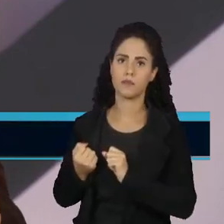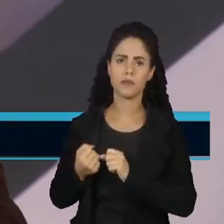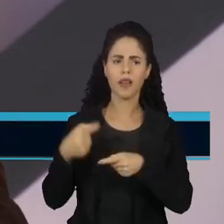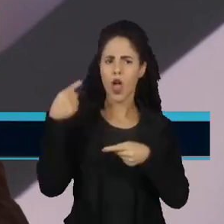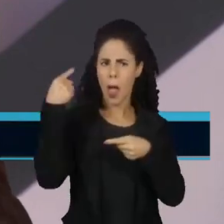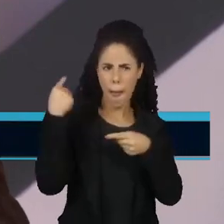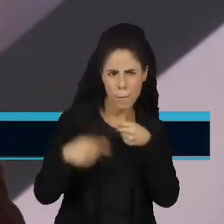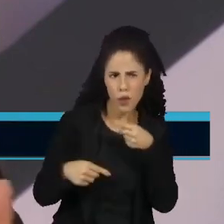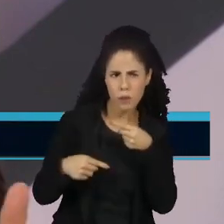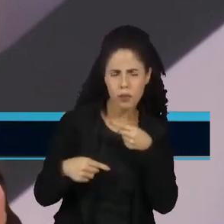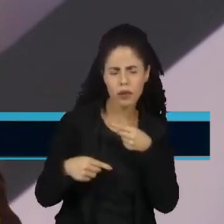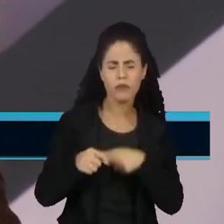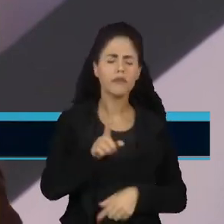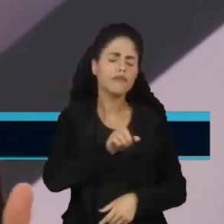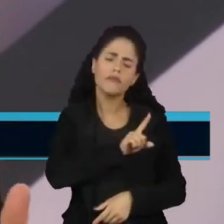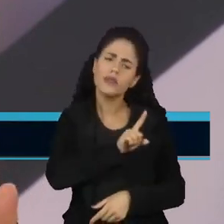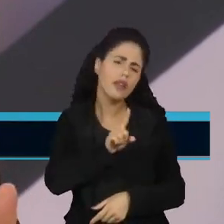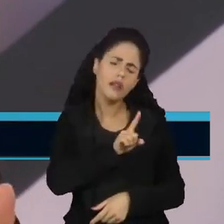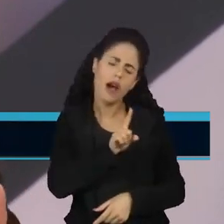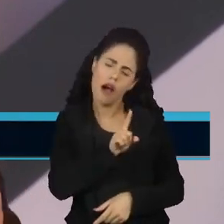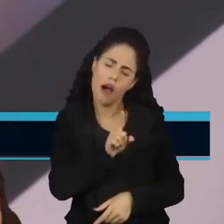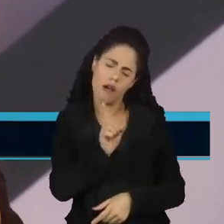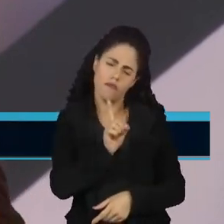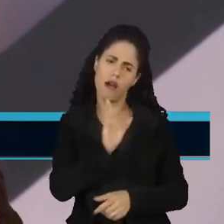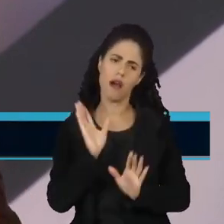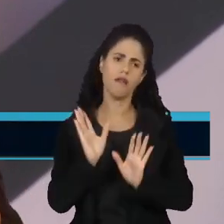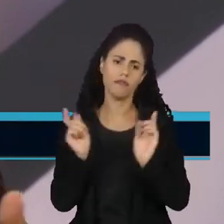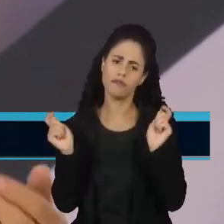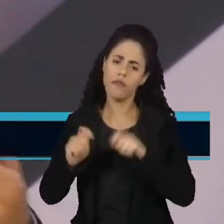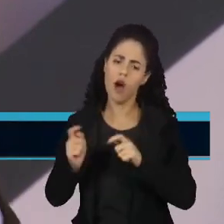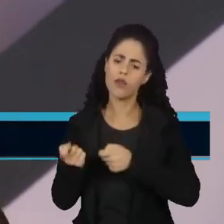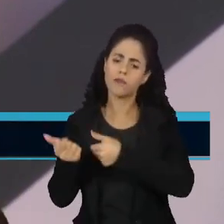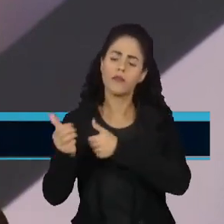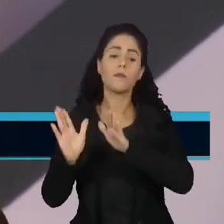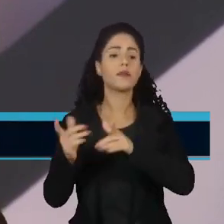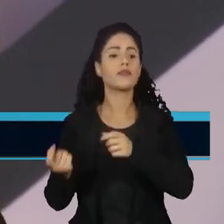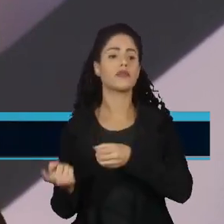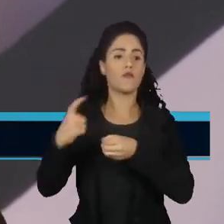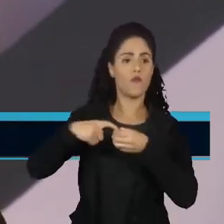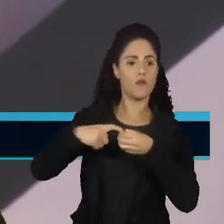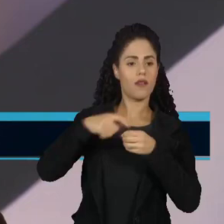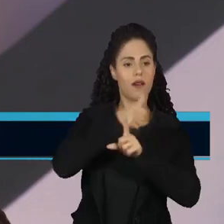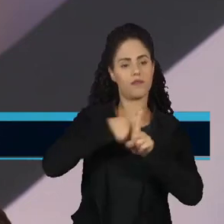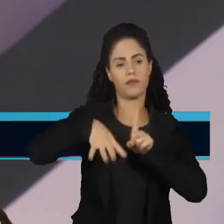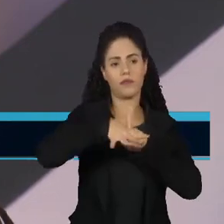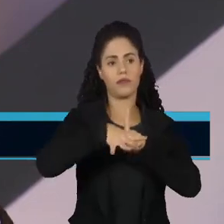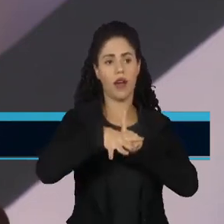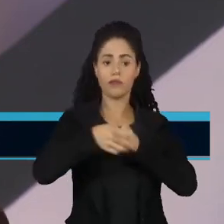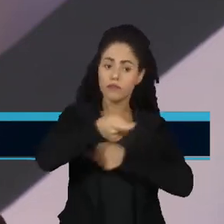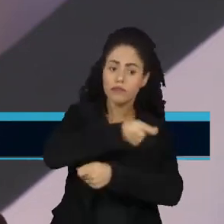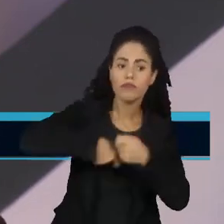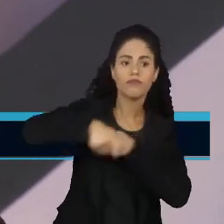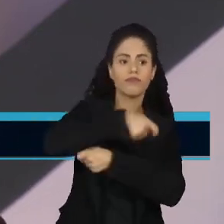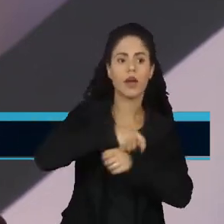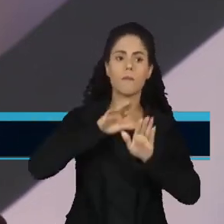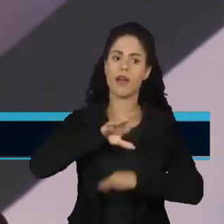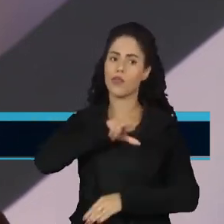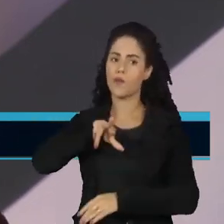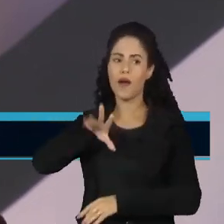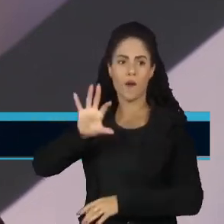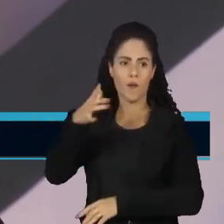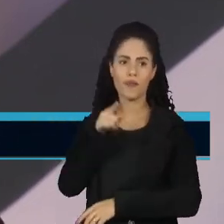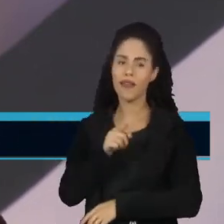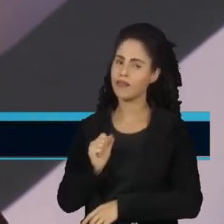dar concessão fazer subsídios Claro que não desde que isso retorne para a sociedade eh não é o caso no